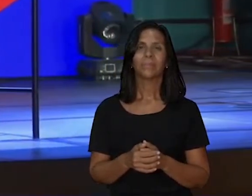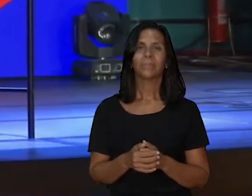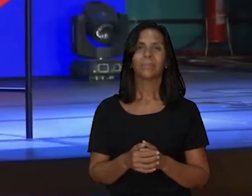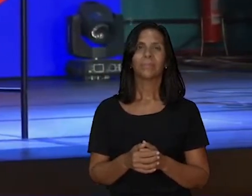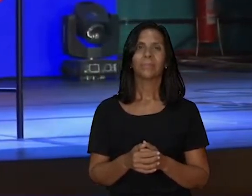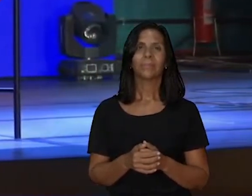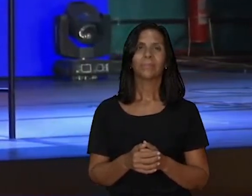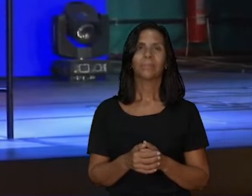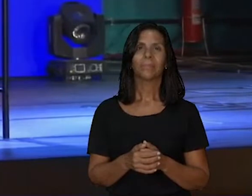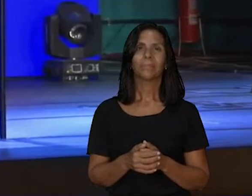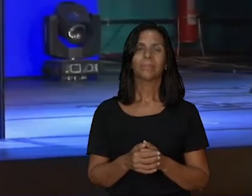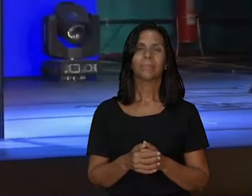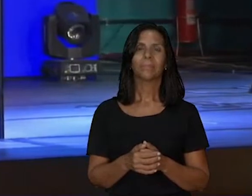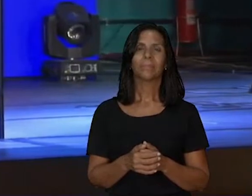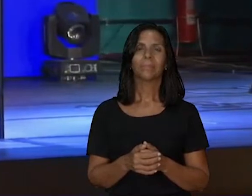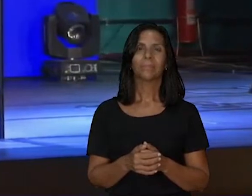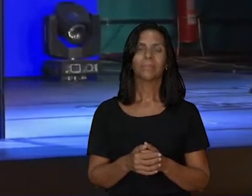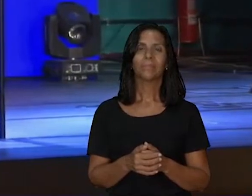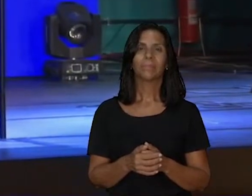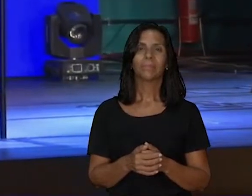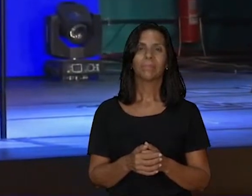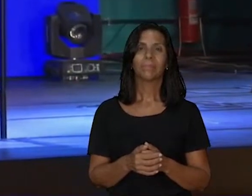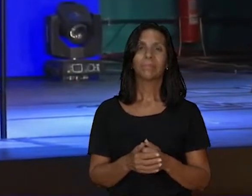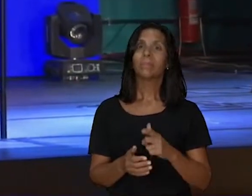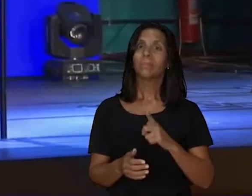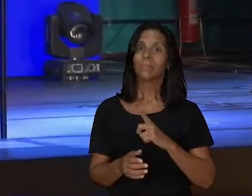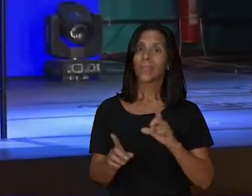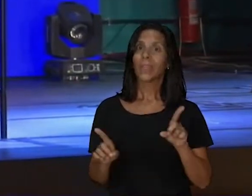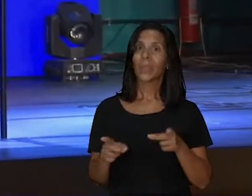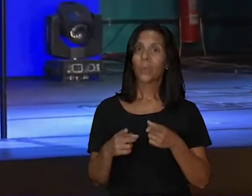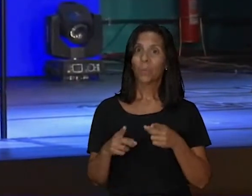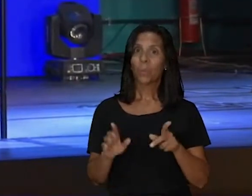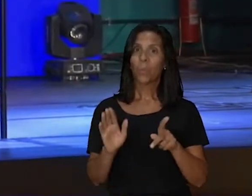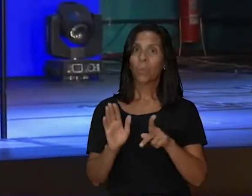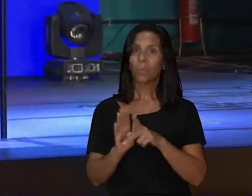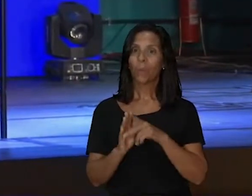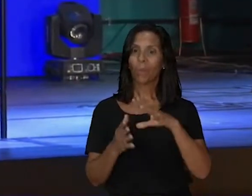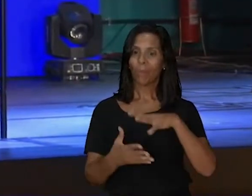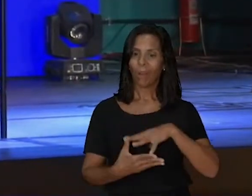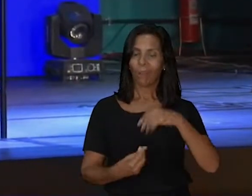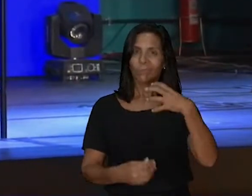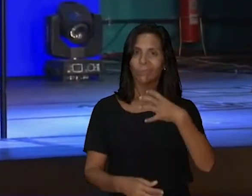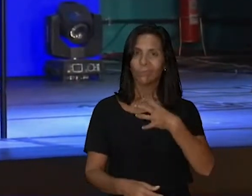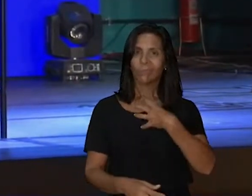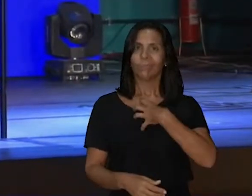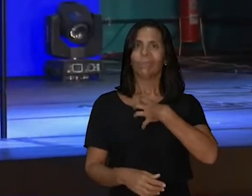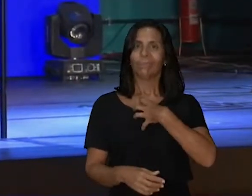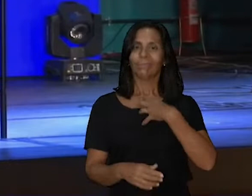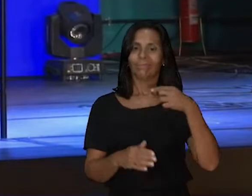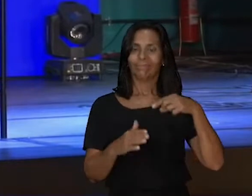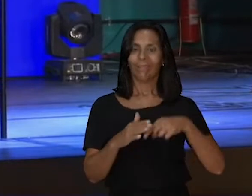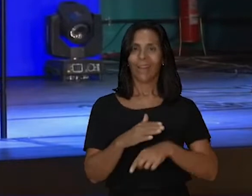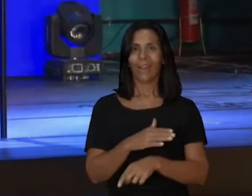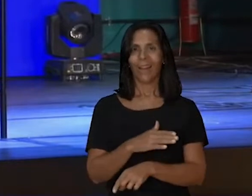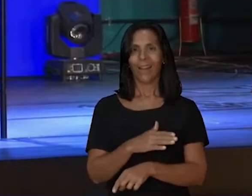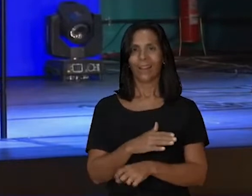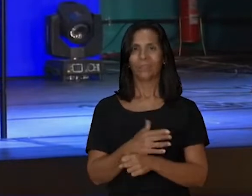Mas não é cadeira de sentar. É porque, eu não sei se isso é linguagem no Brasil todo,